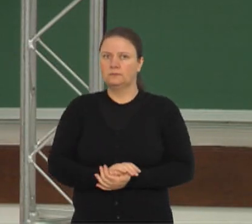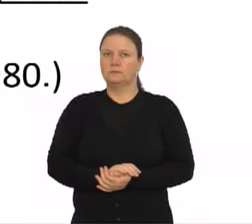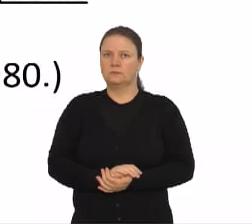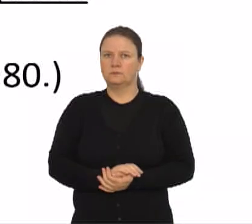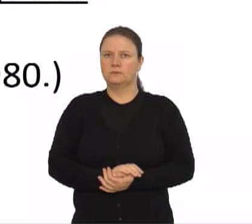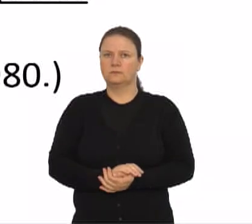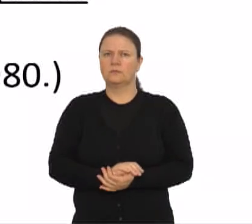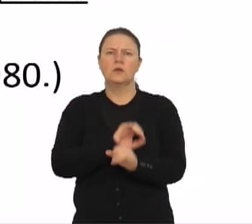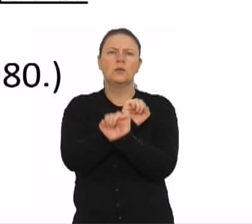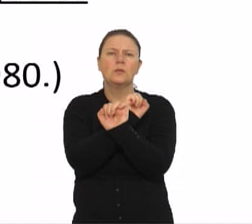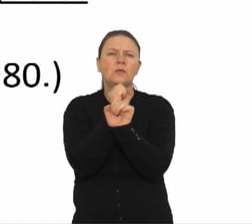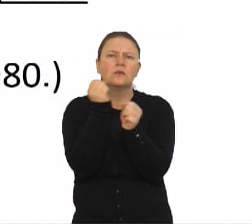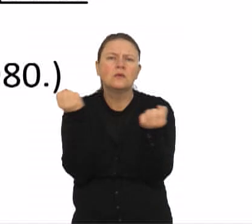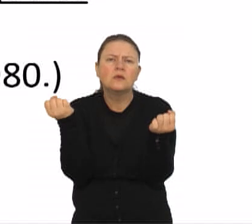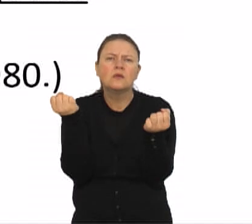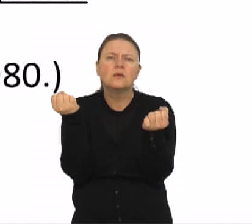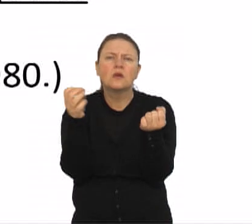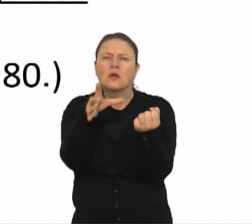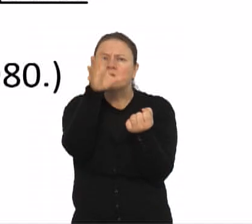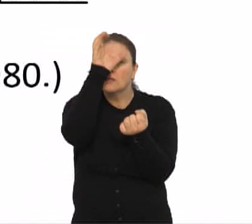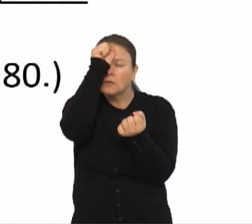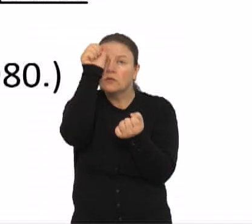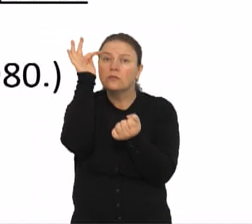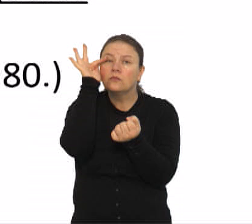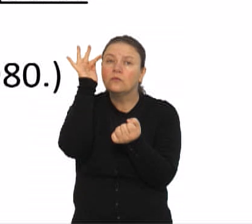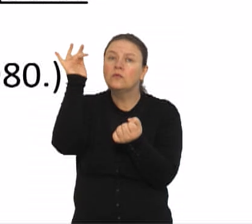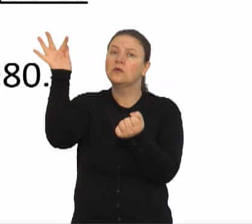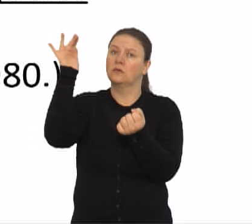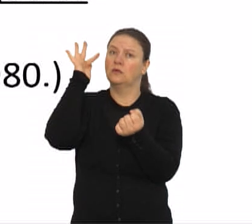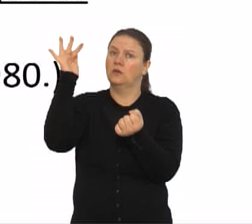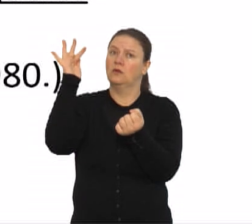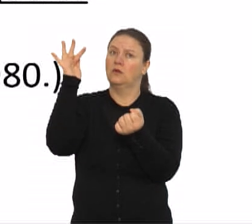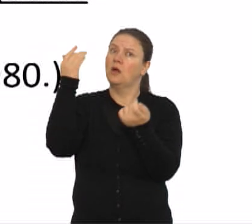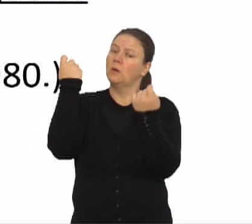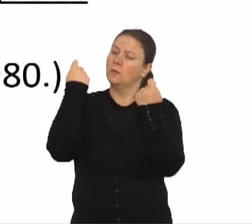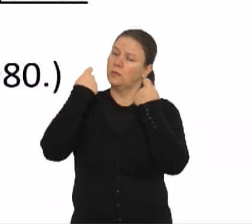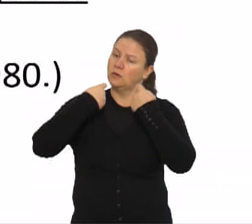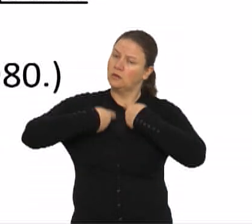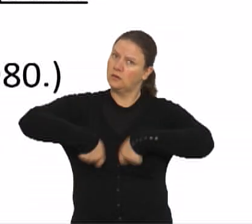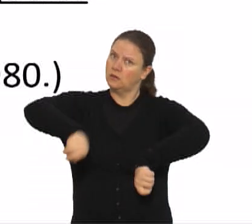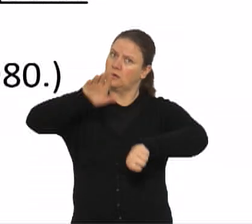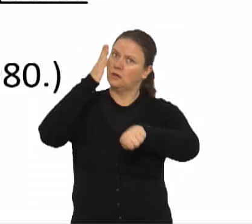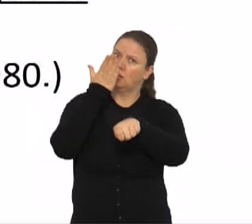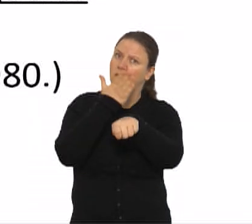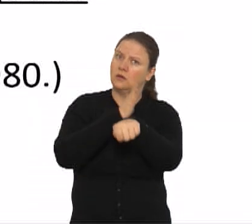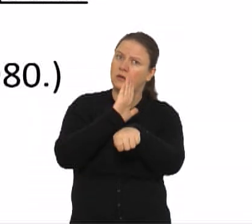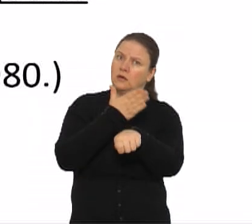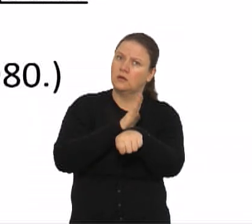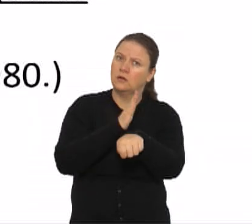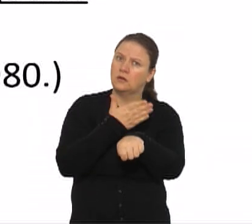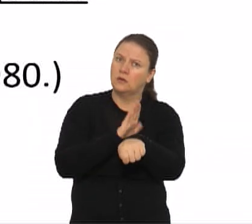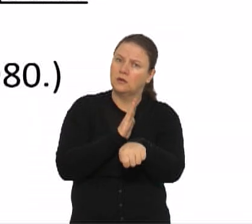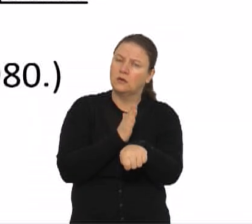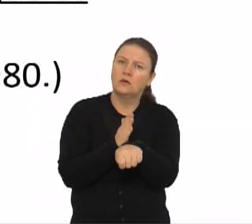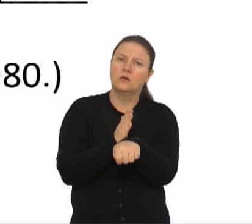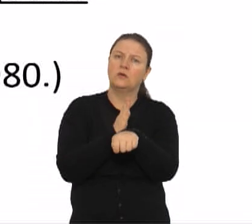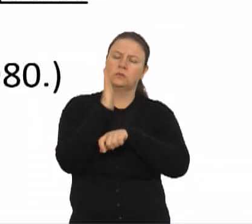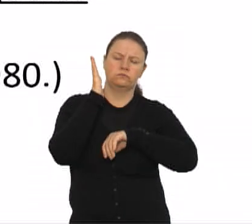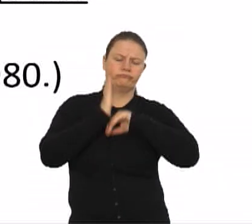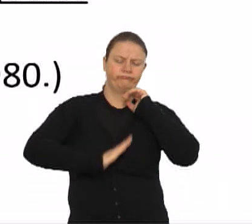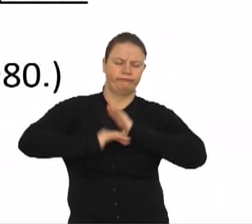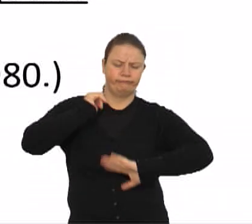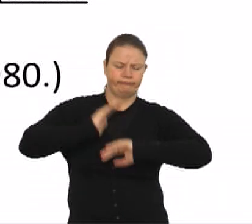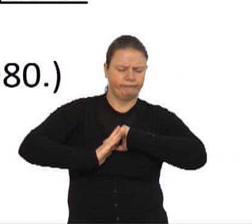aprender filosofia, só é possível aprender a filosofar, ou seja, exercitar o talento